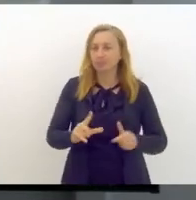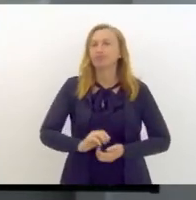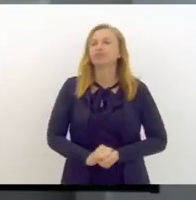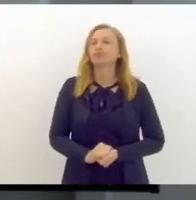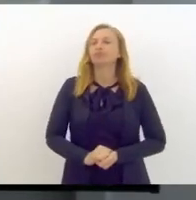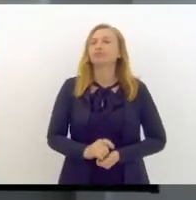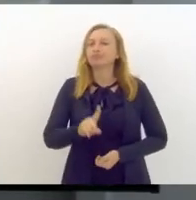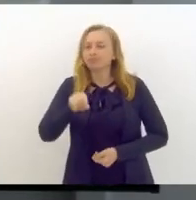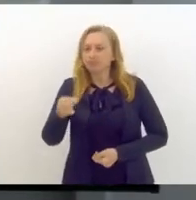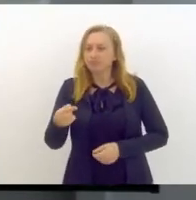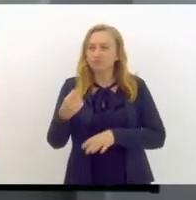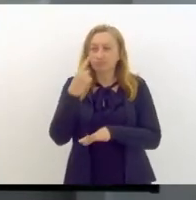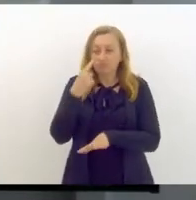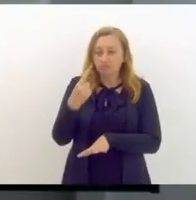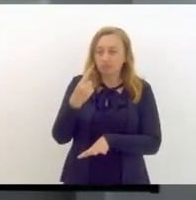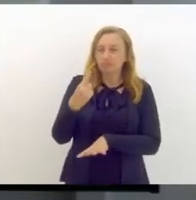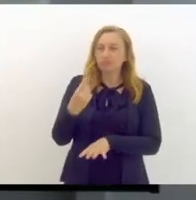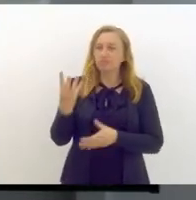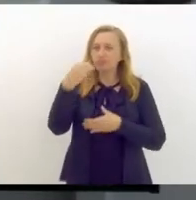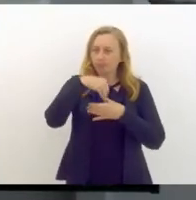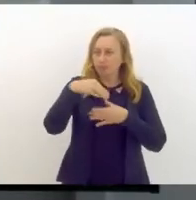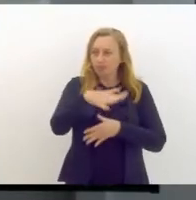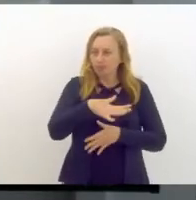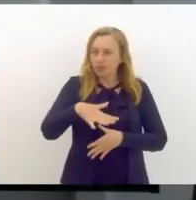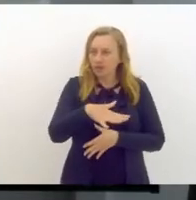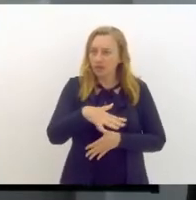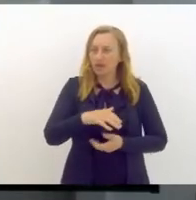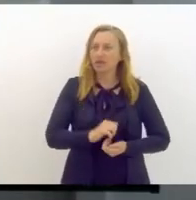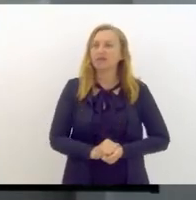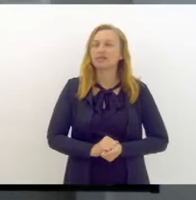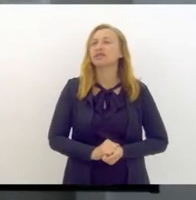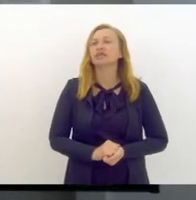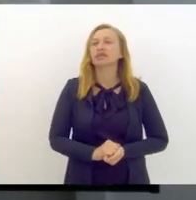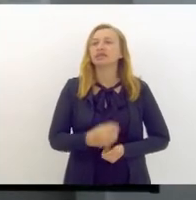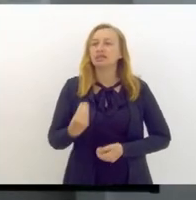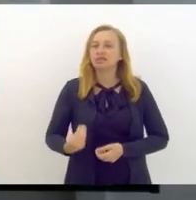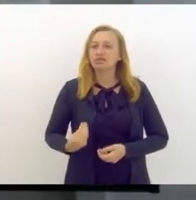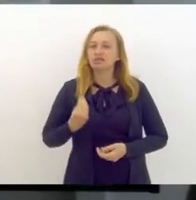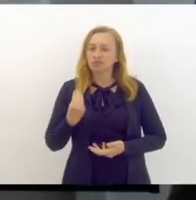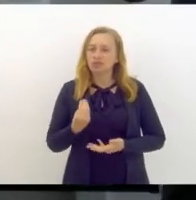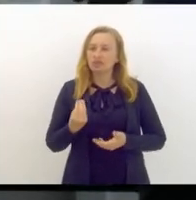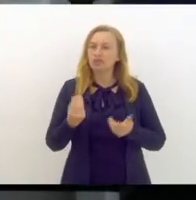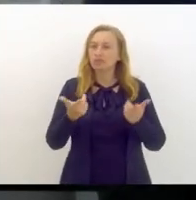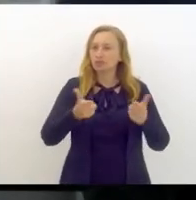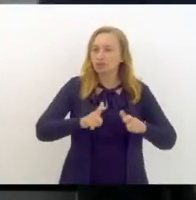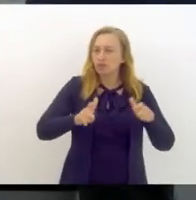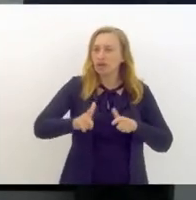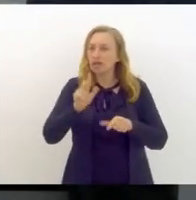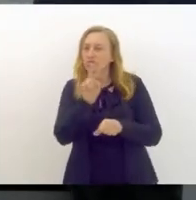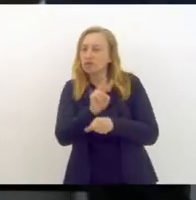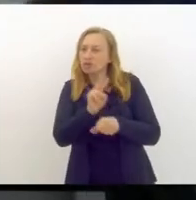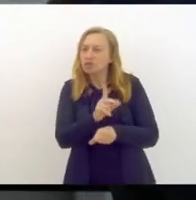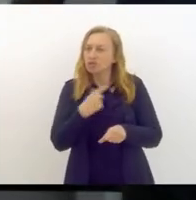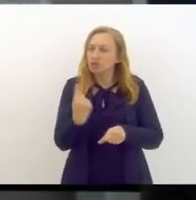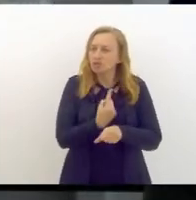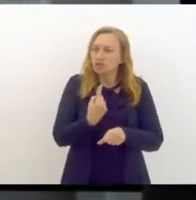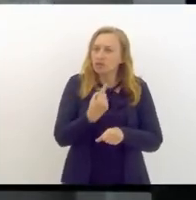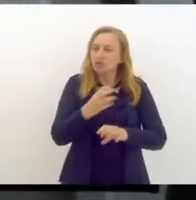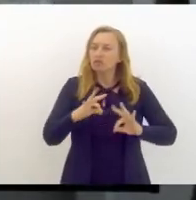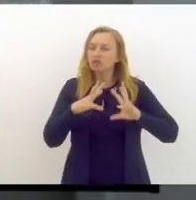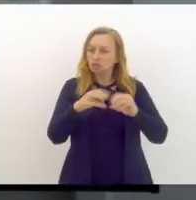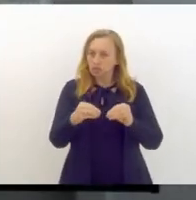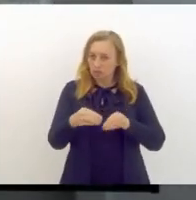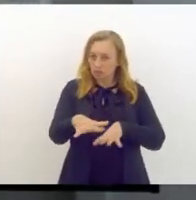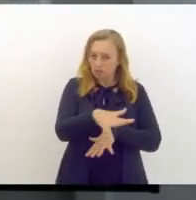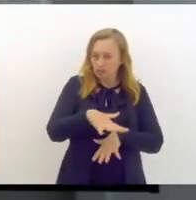Mais um pouquinho do que a gente tem hoje dentro do ambiente do refúgio de vida silvestre, um pouquinho do ambiente que a gente protege, de toda a dinâmica daquele